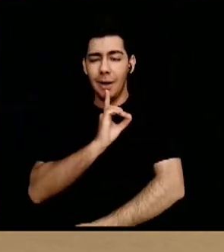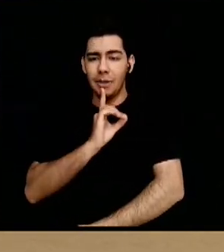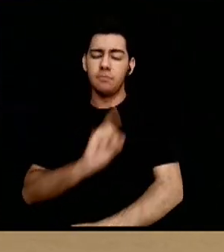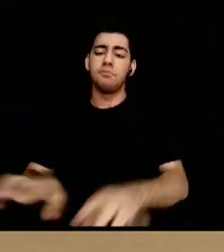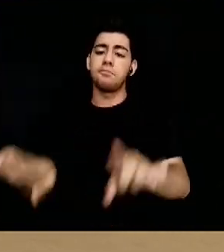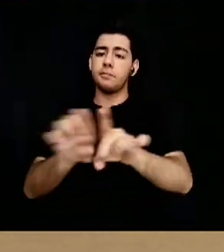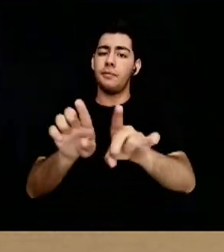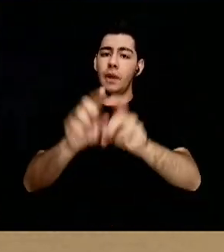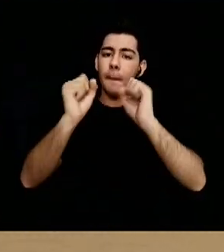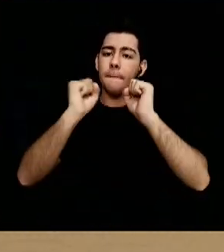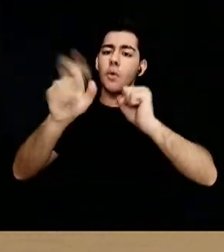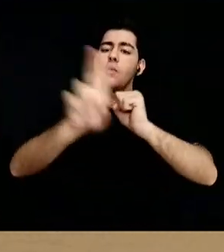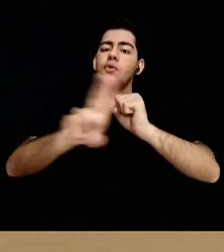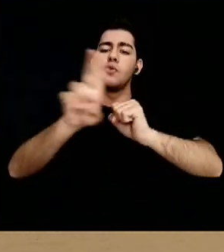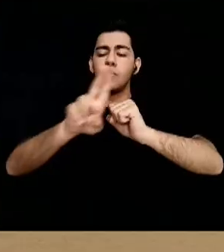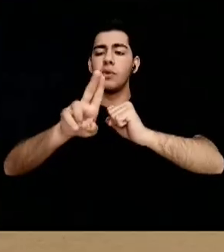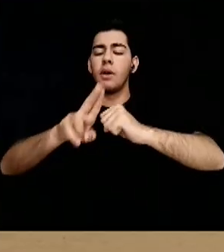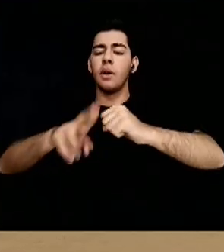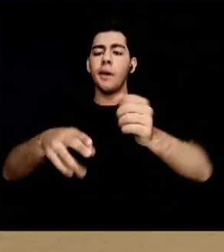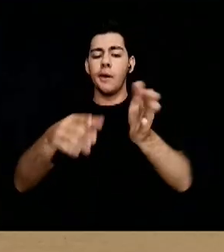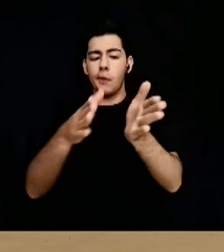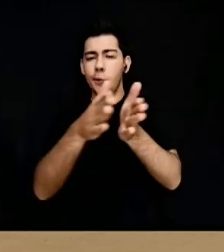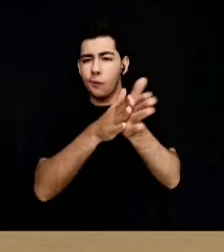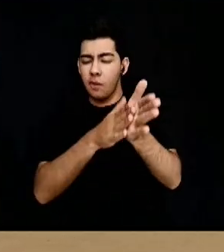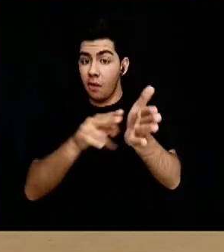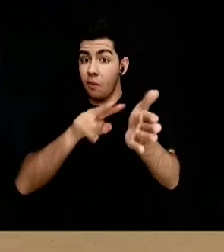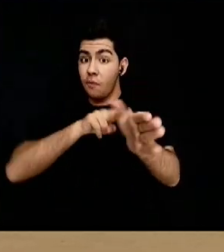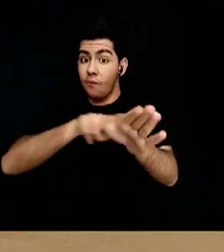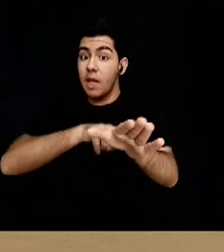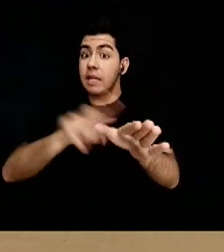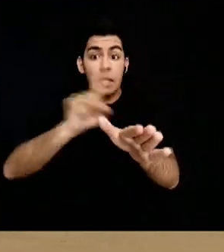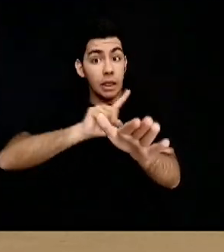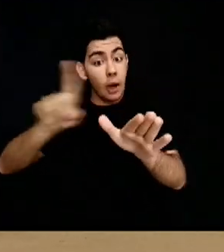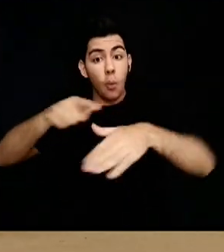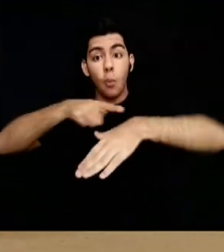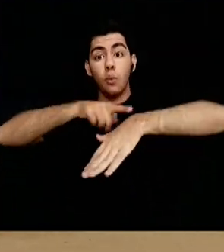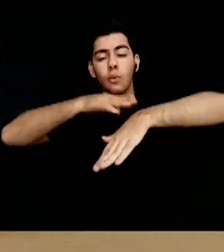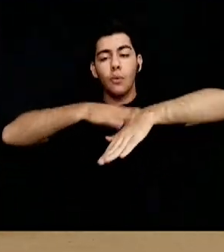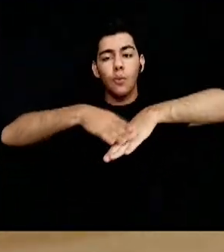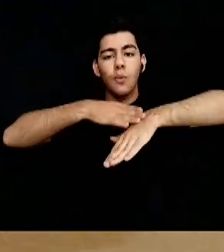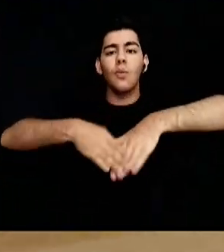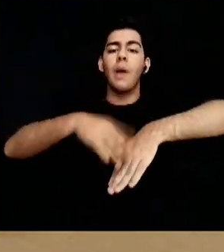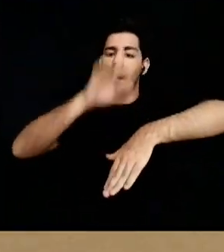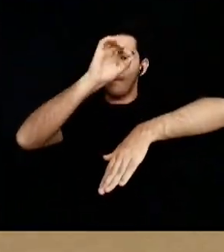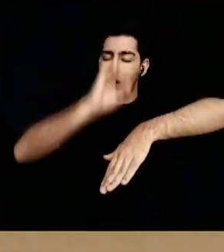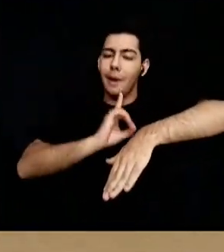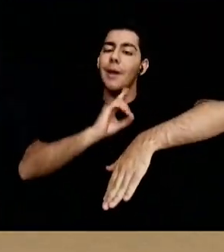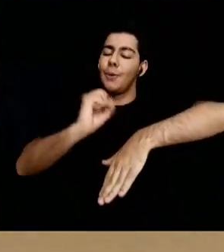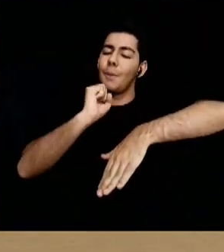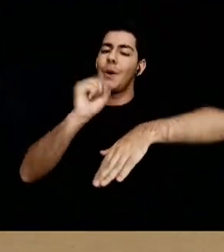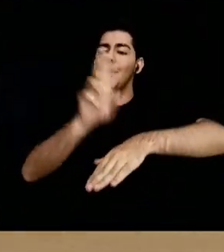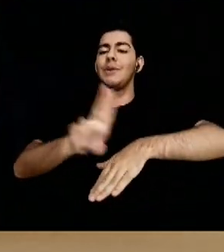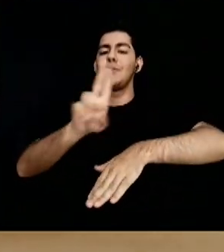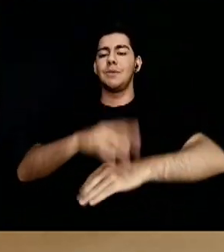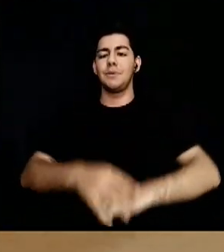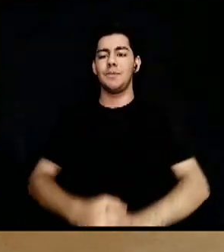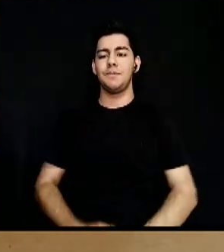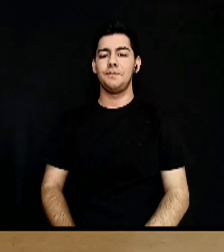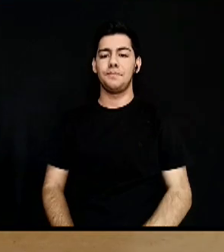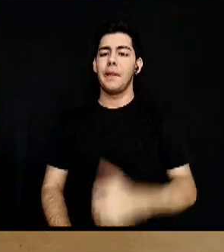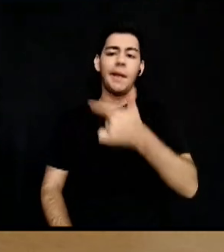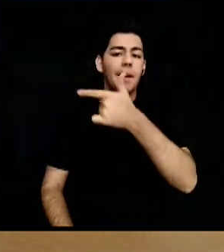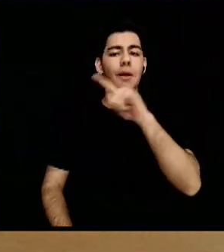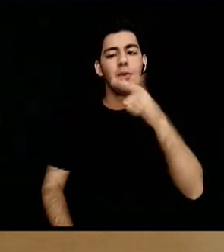lado amarelo dá certo. Dá super certo, tá? Ela é uma base transparente, ela não vai alterar a cor,